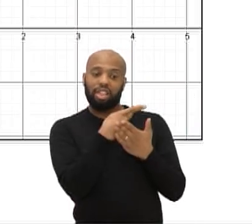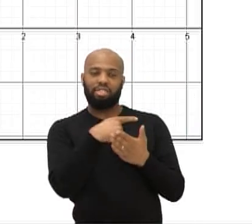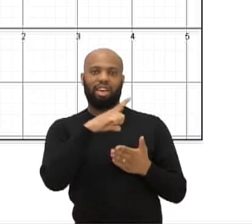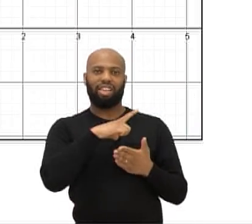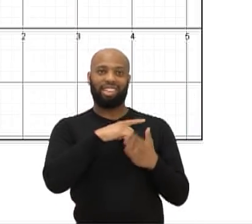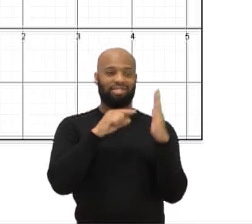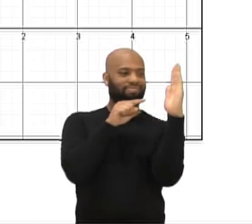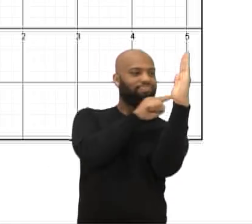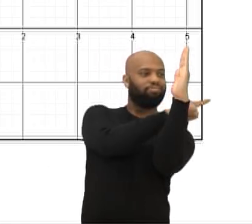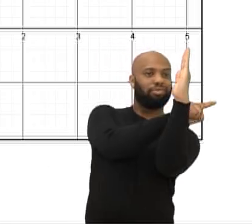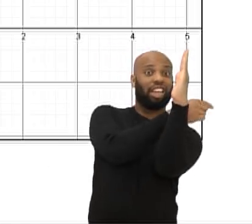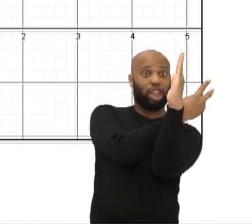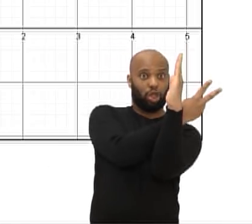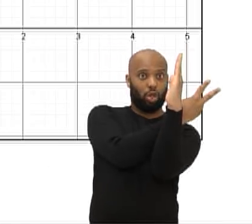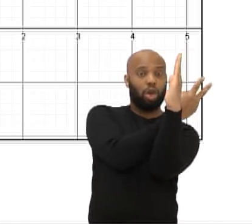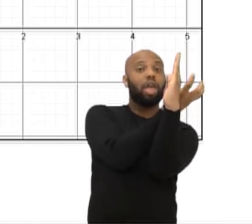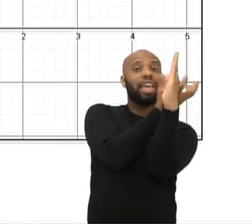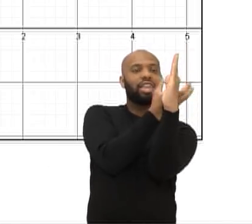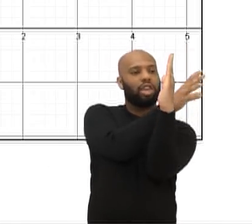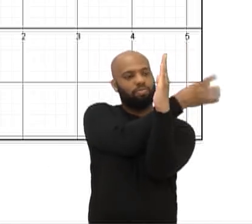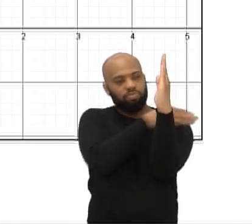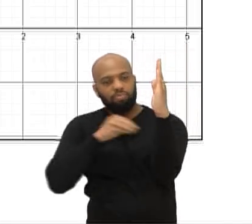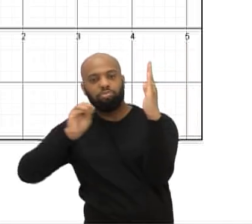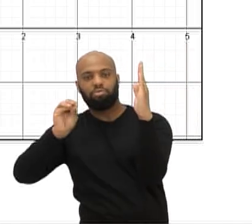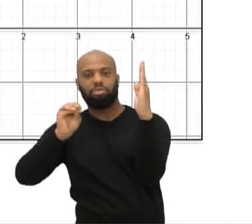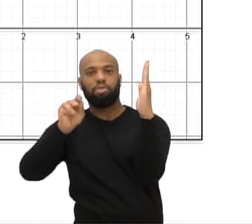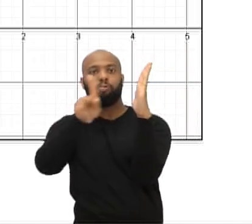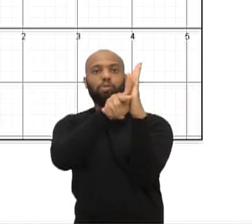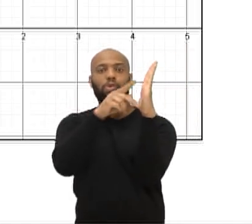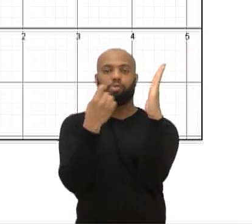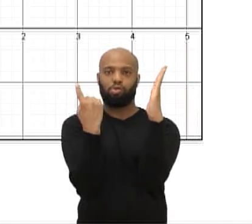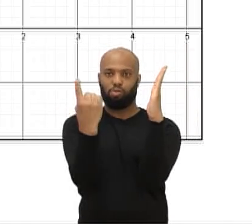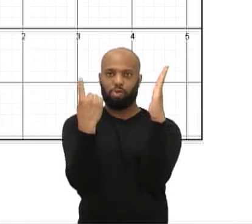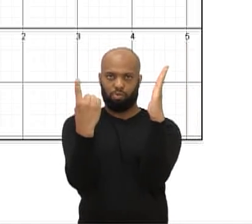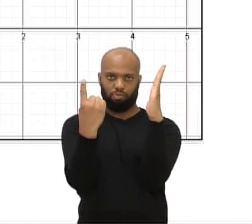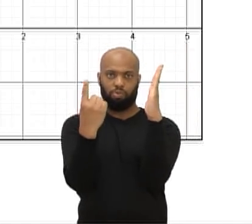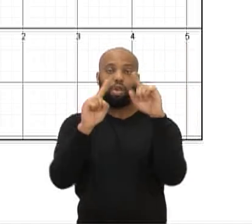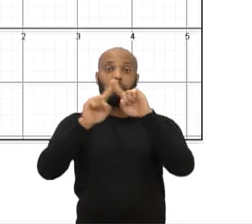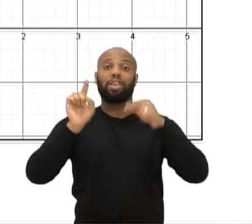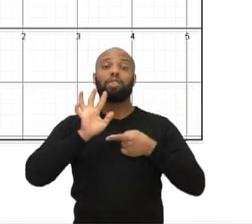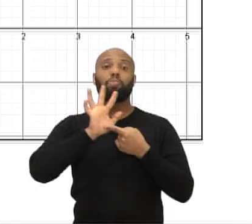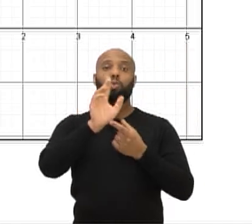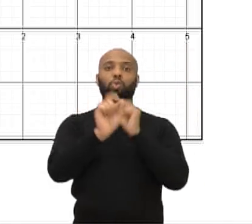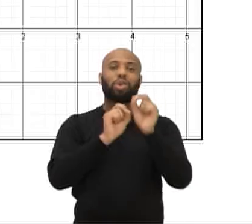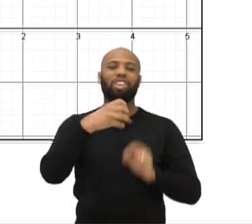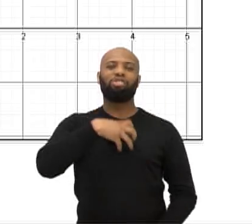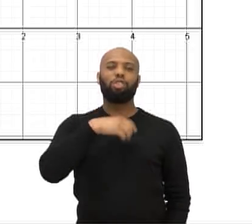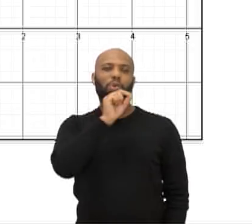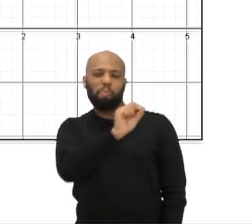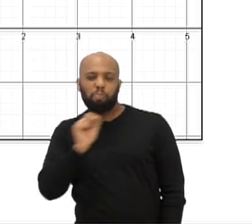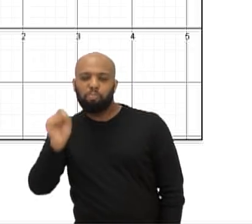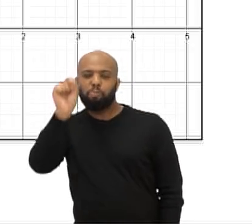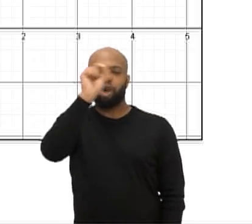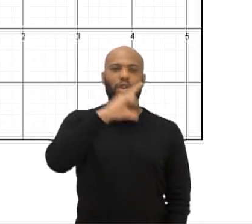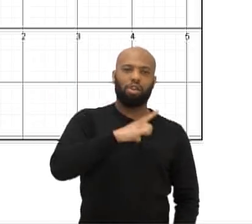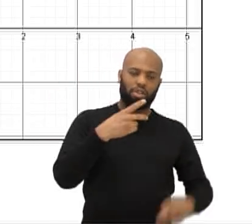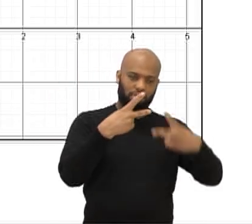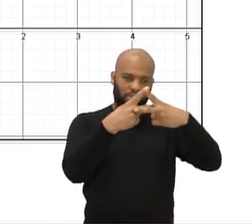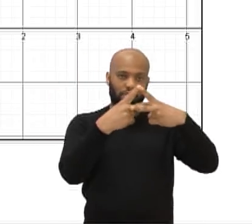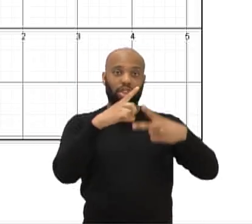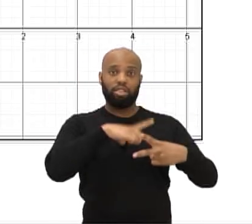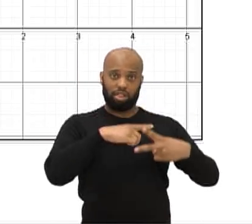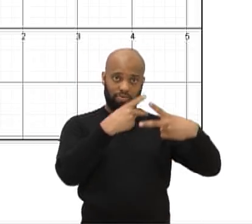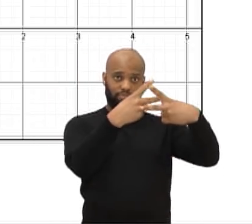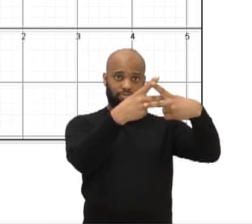quadrante 2 para o quadrante 1, informando as coordenadas do triângulo transladado. Então, você tem a